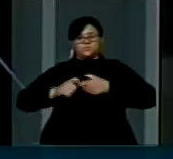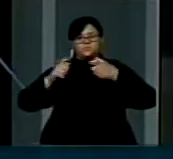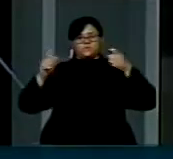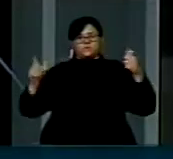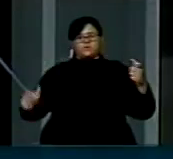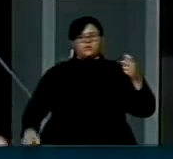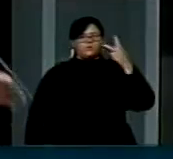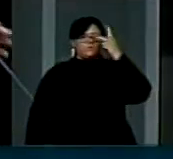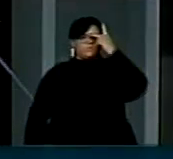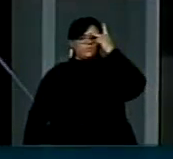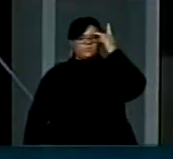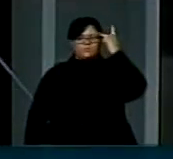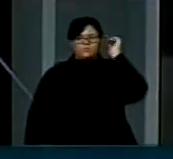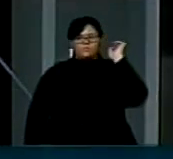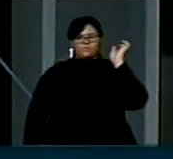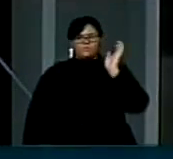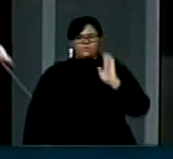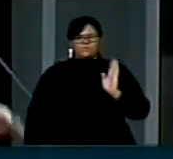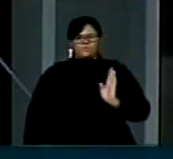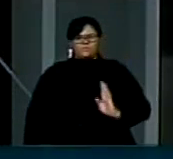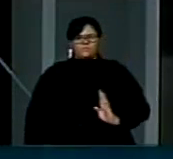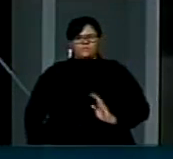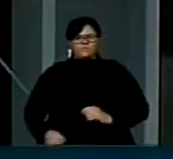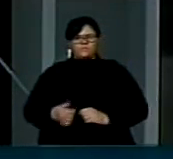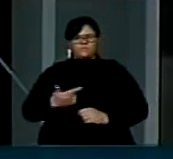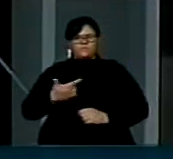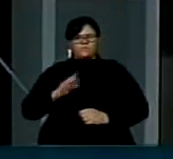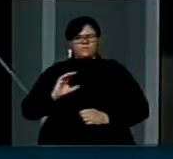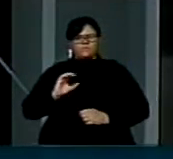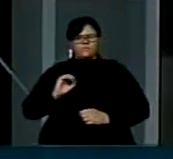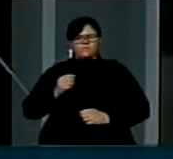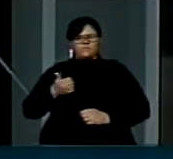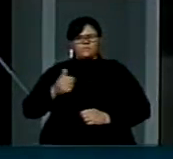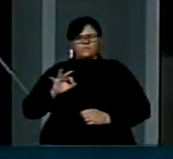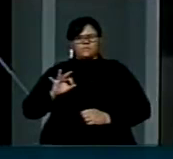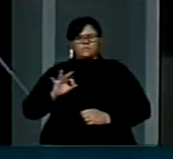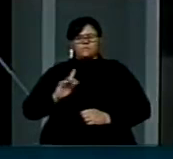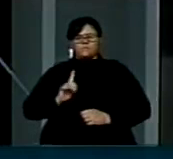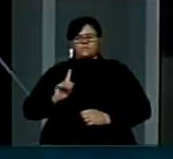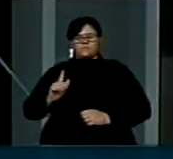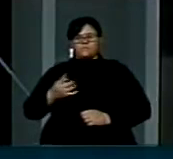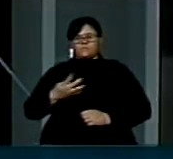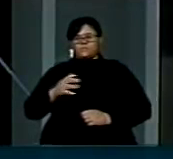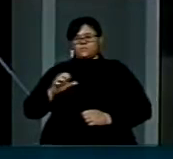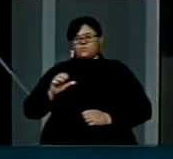brasileira. Em 2010, foram